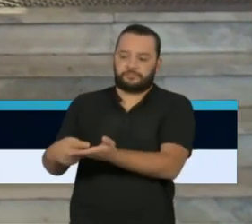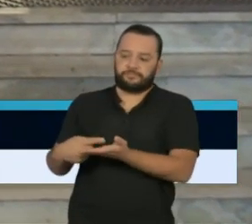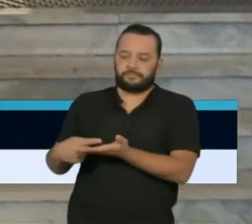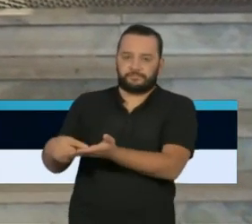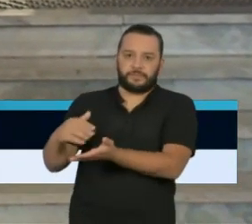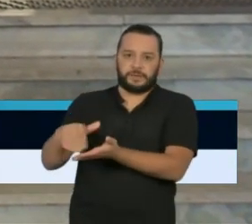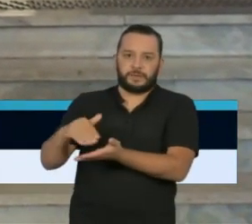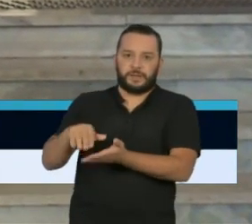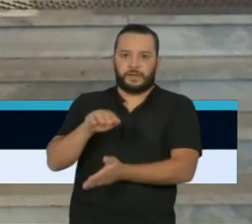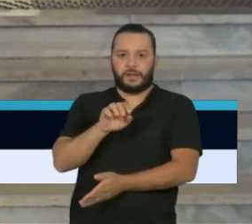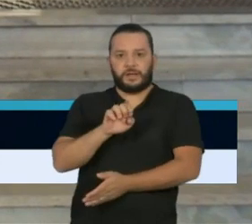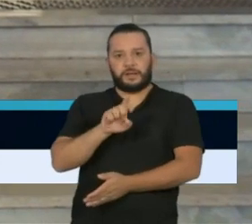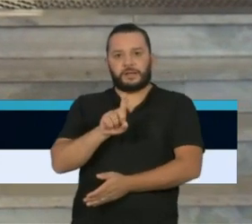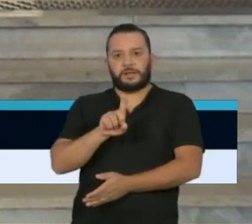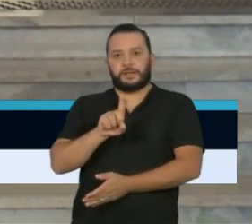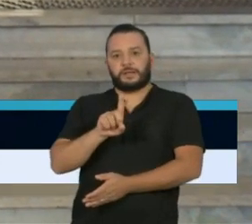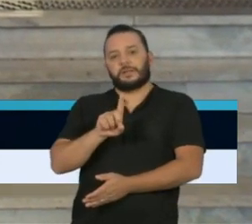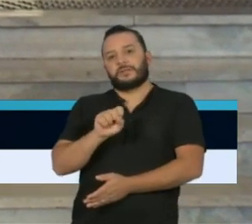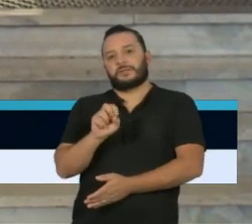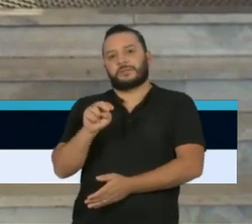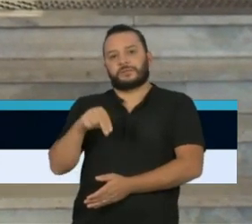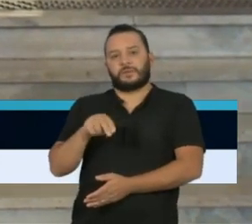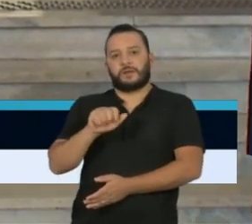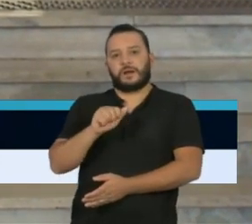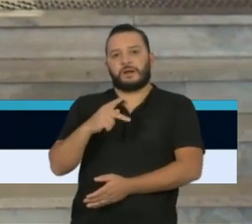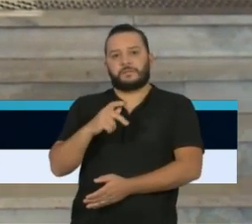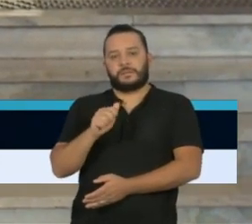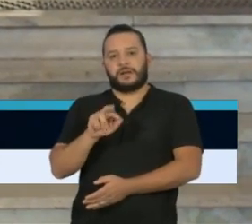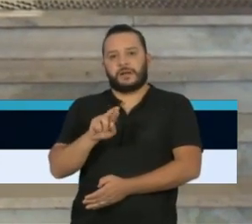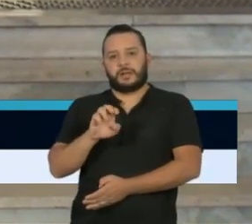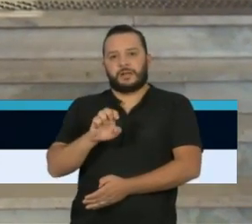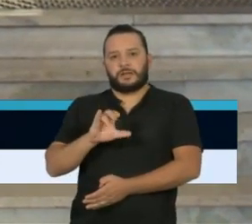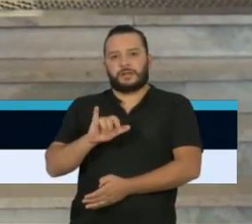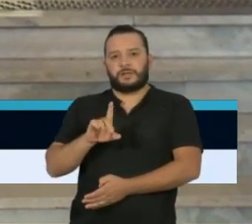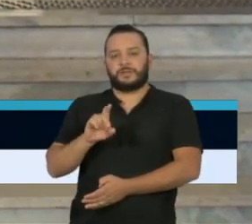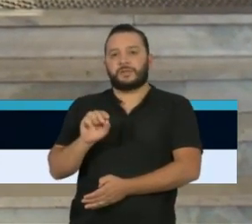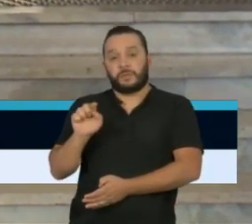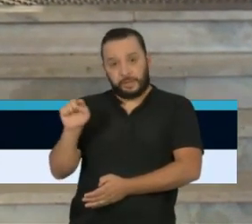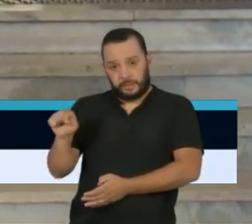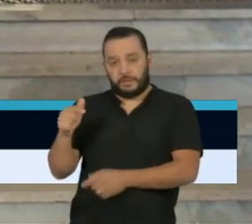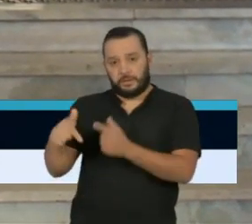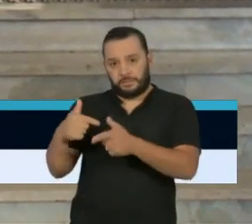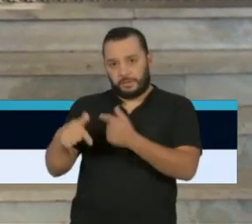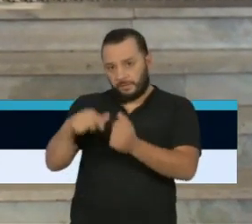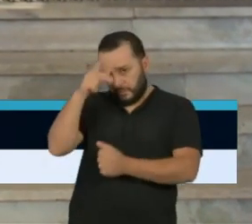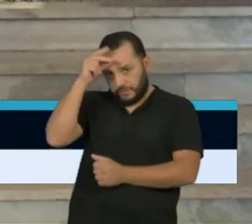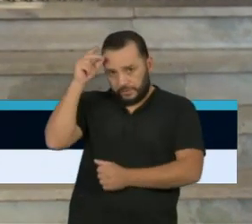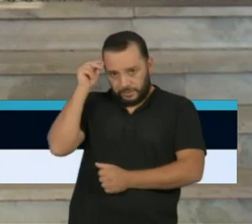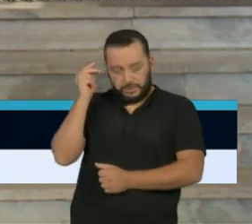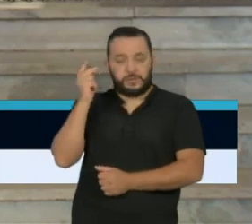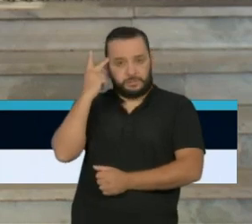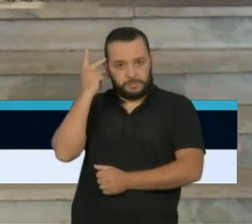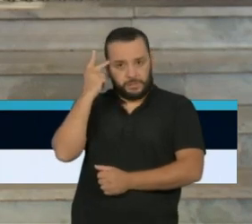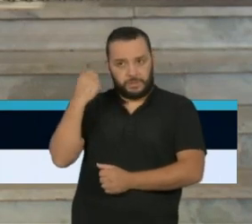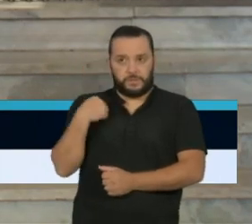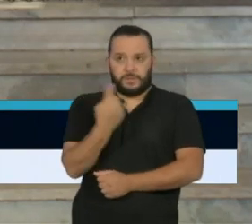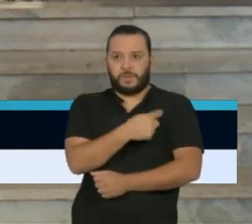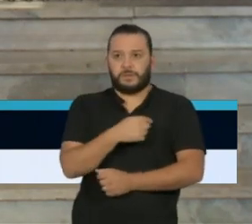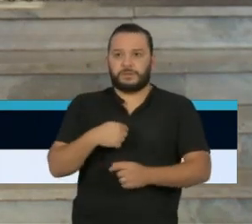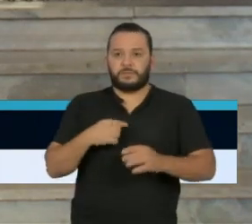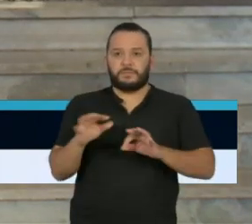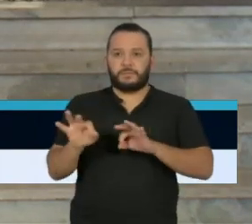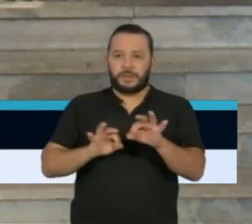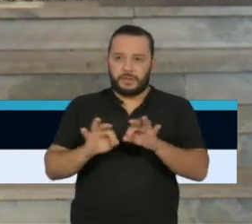secretário Edson Aparecido, da Prefeitura de São Paulo, e neste momento nós estamos planejando algumas